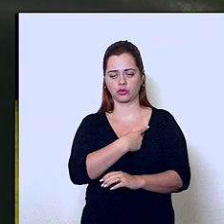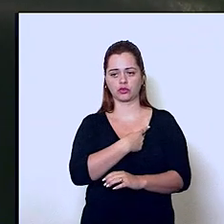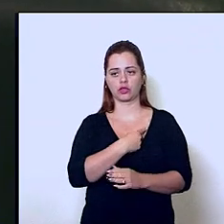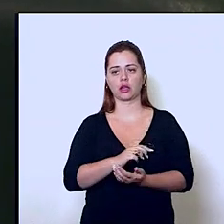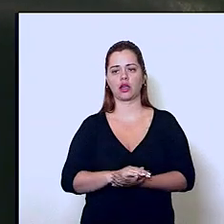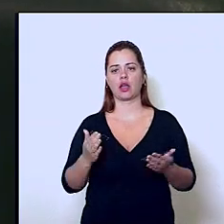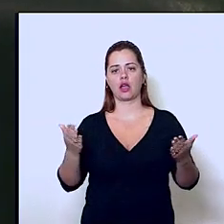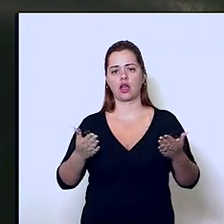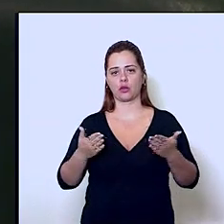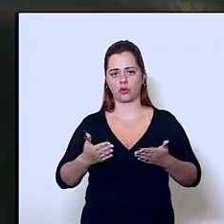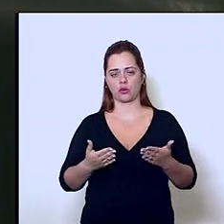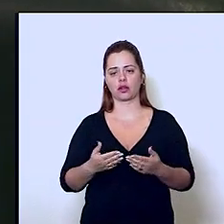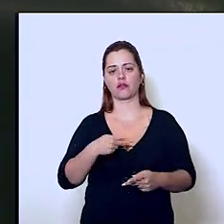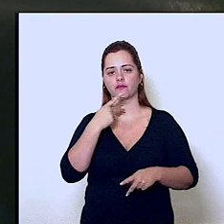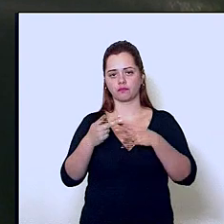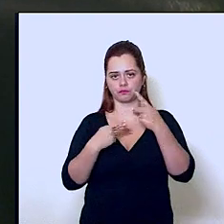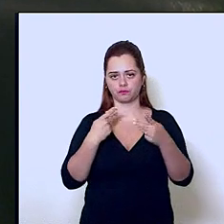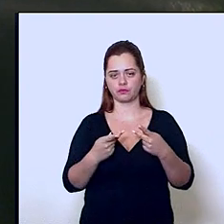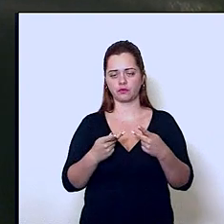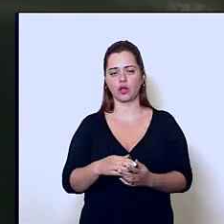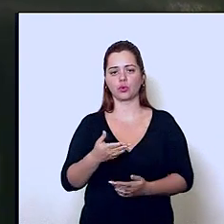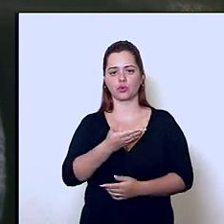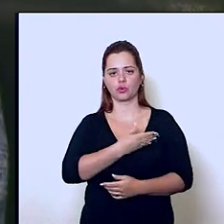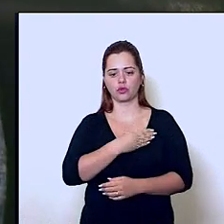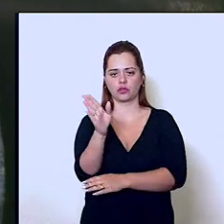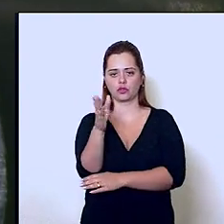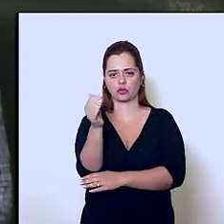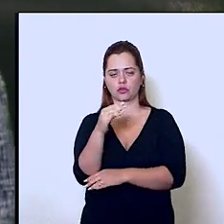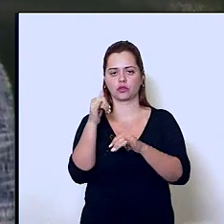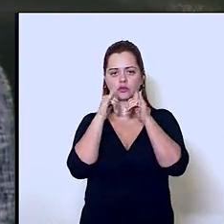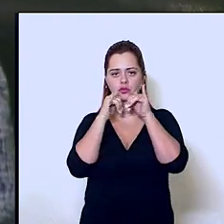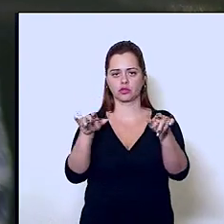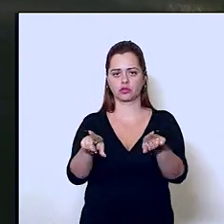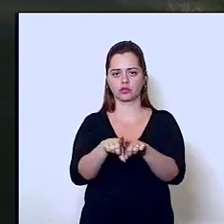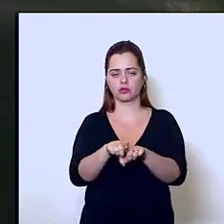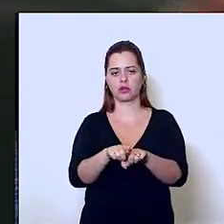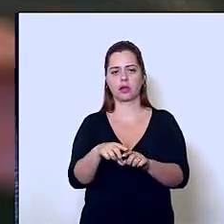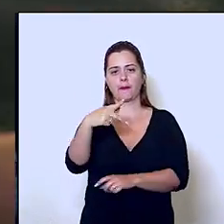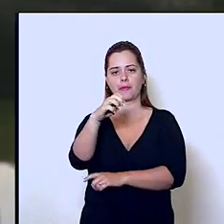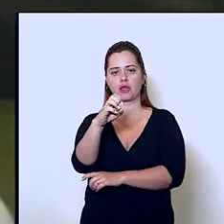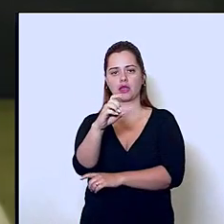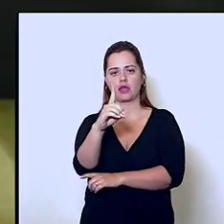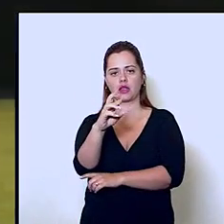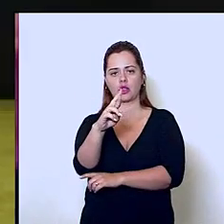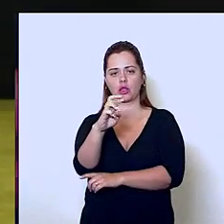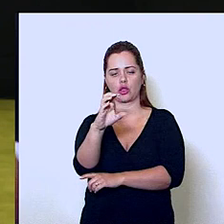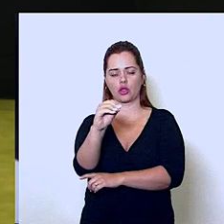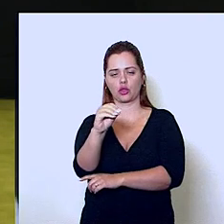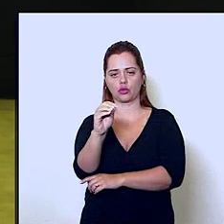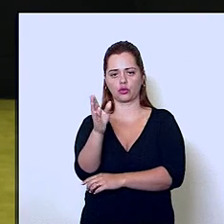para o nosso colega diplomata e jornalista, embaixador Pedro Luiz Rodrigues. Obrigado,